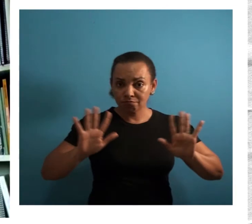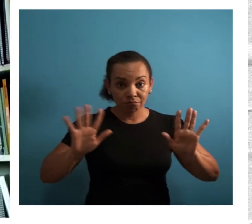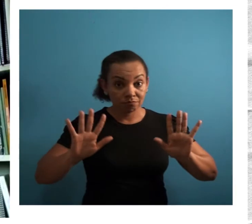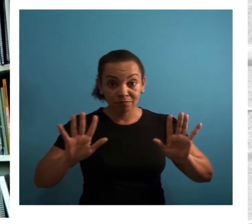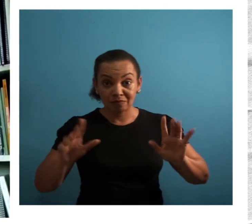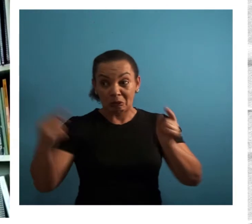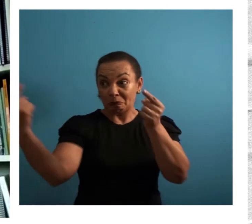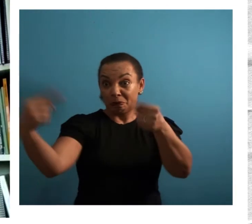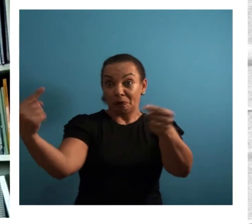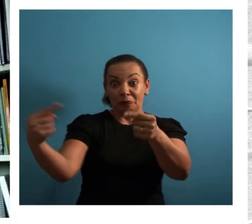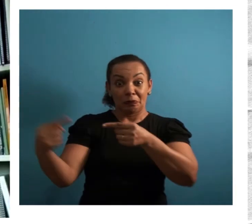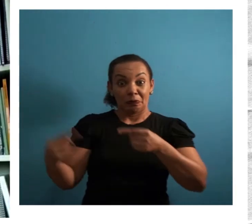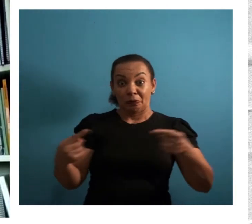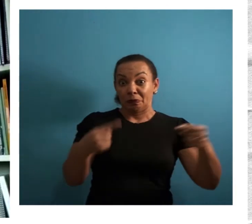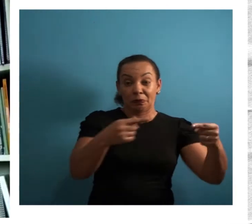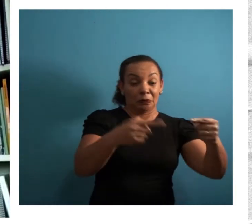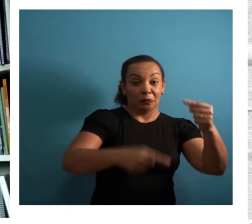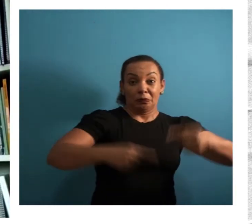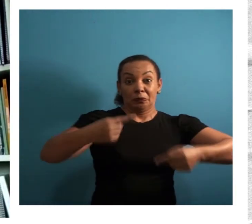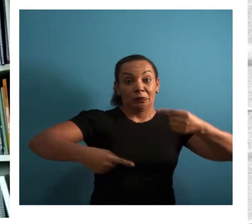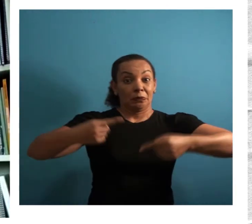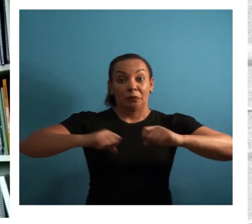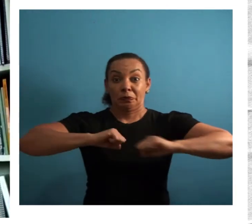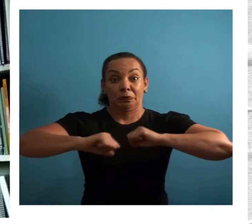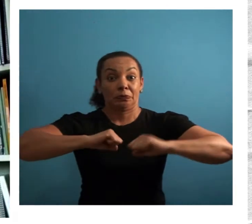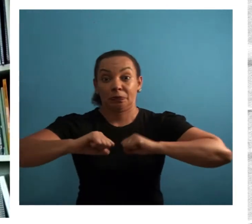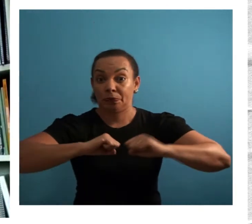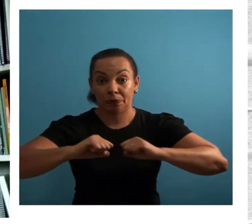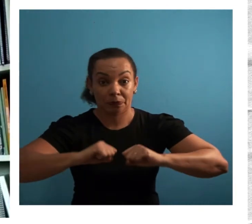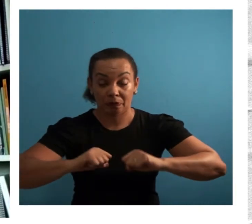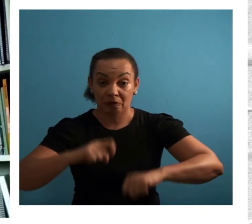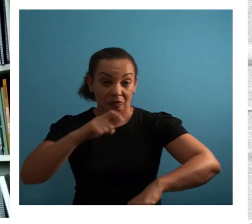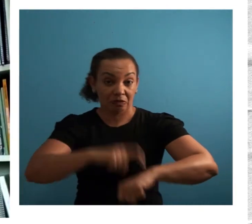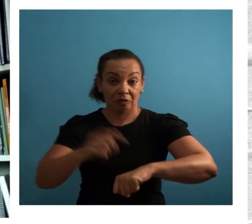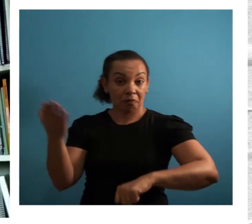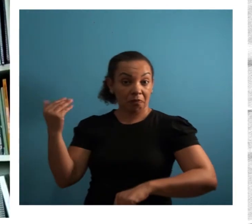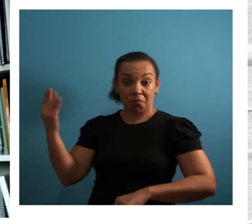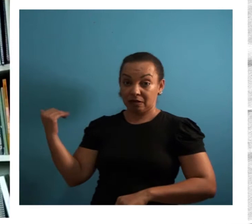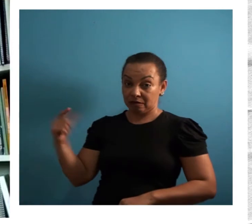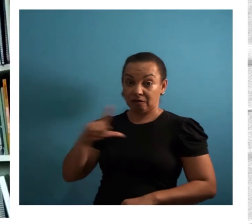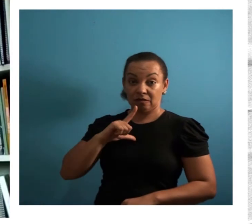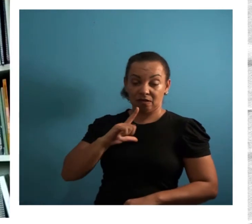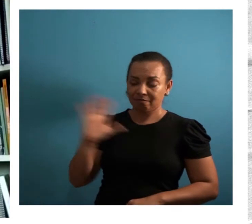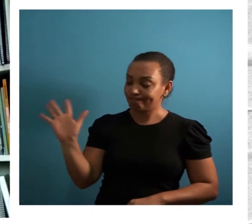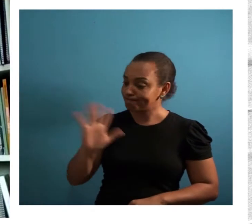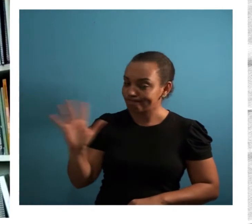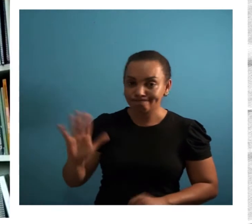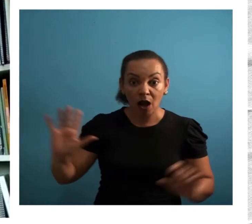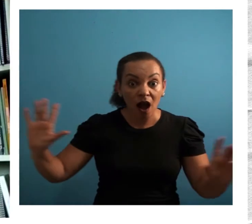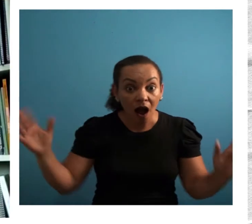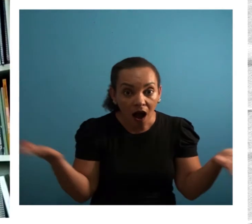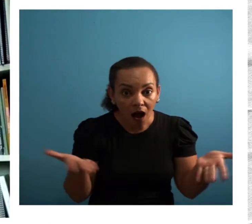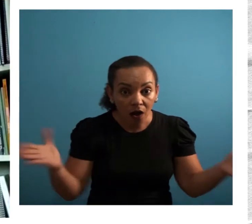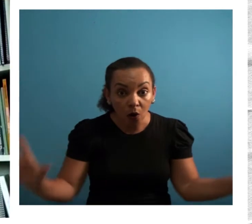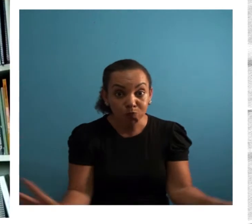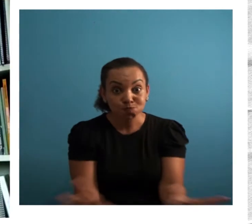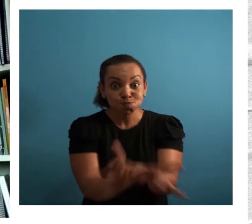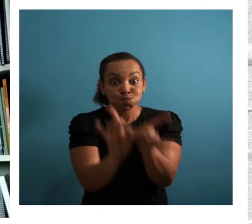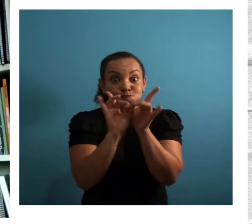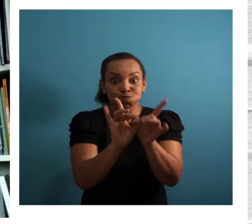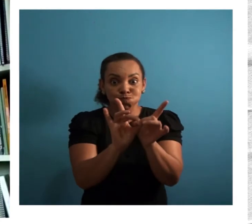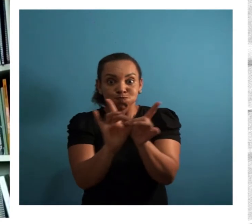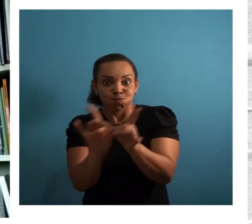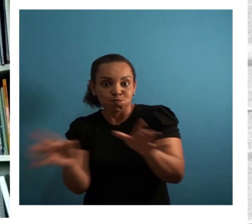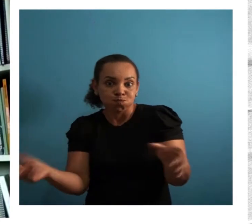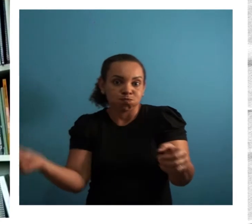leva ao confronto como tivemos em certos momentos da história a nossa integração das forças